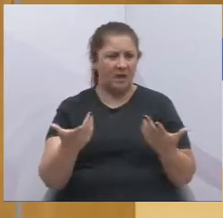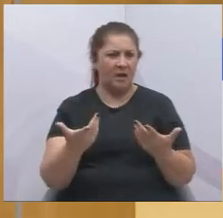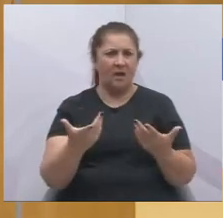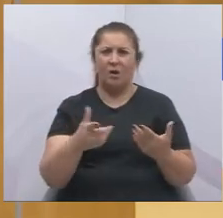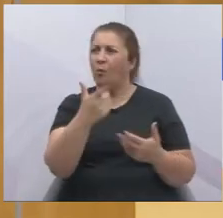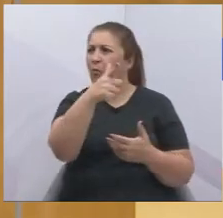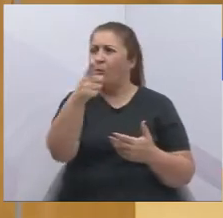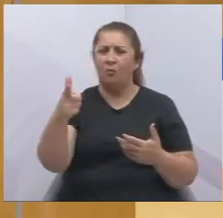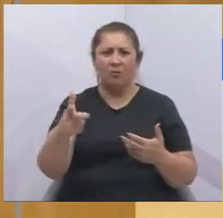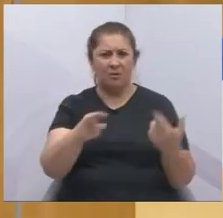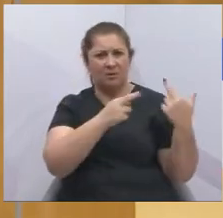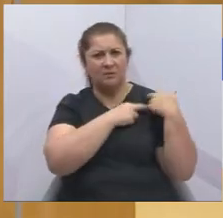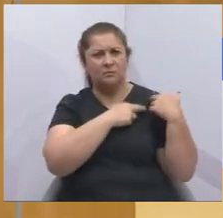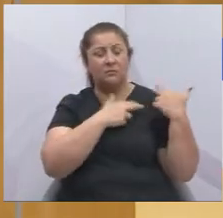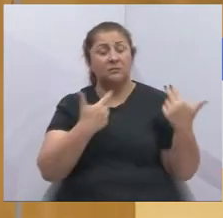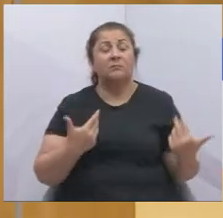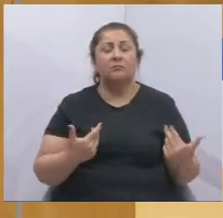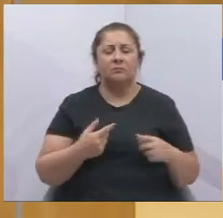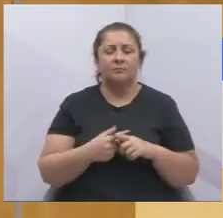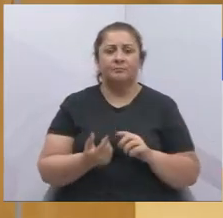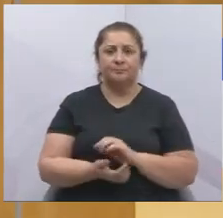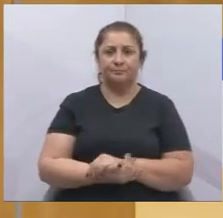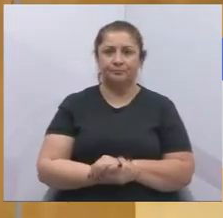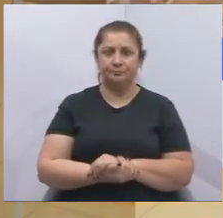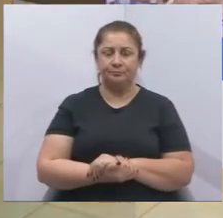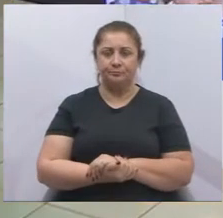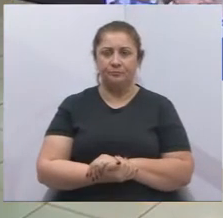pagar o pato.